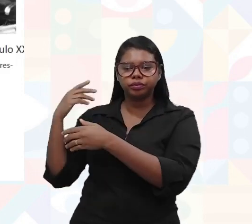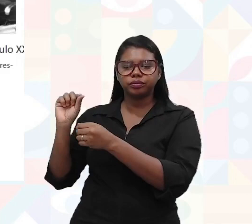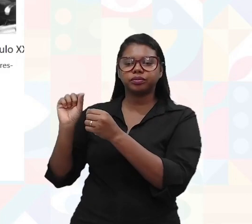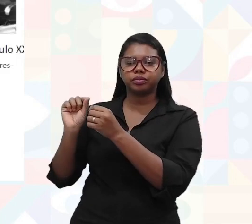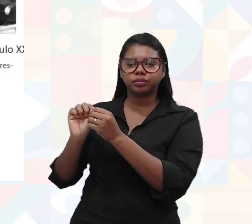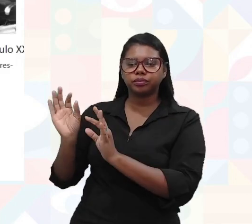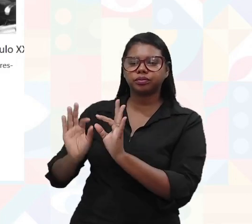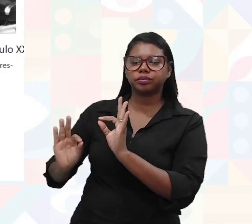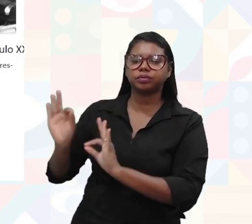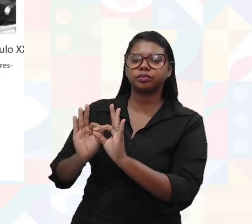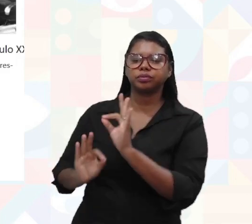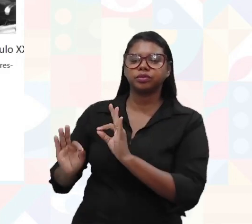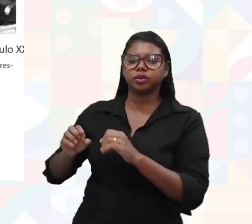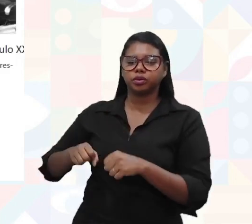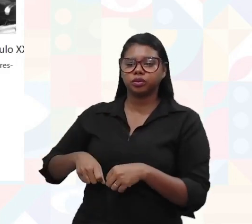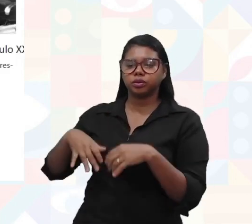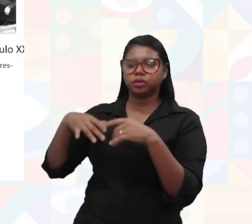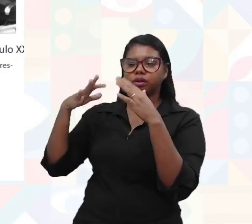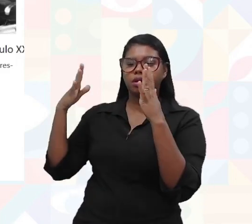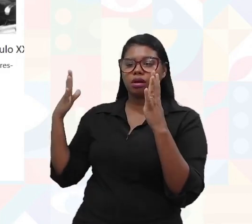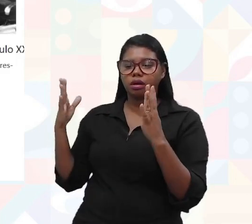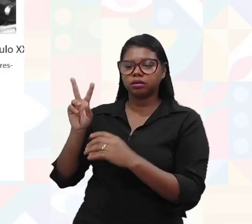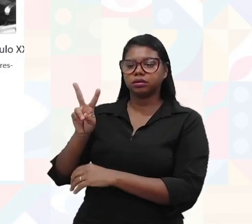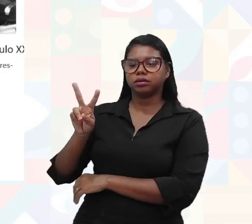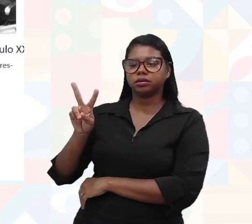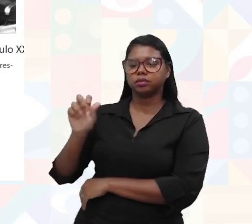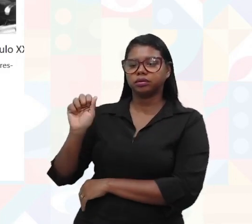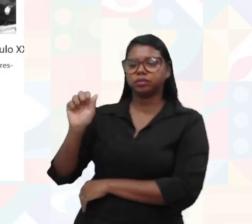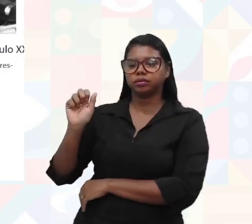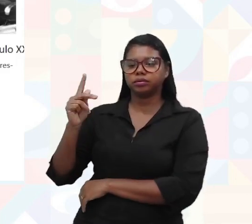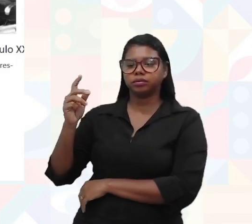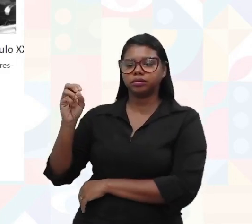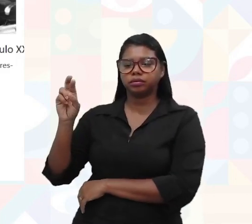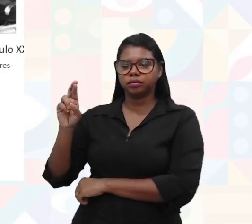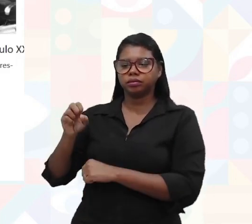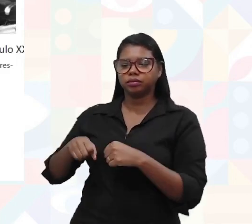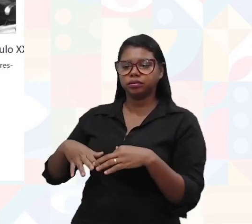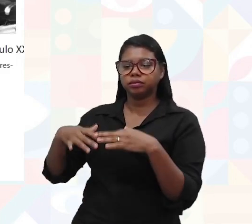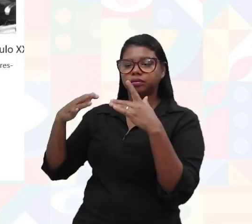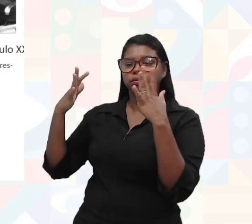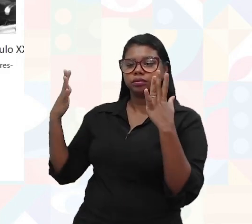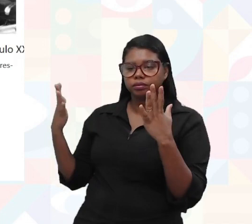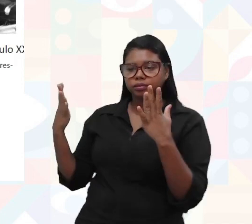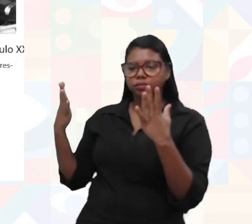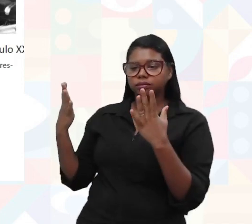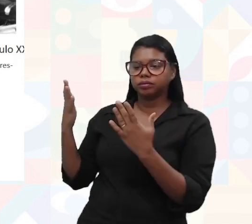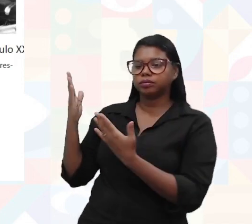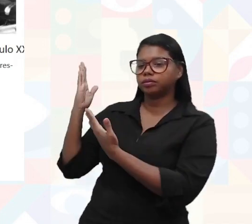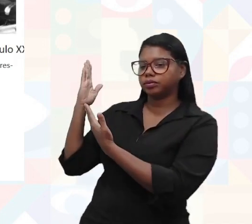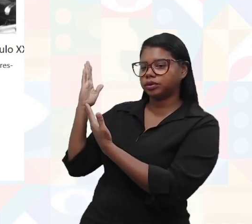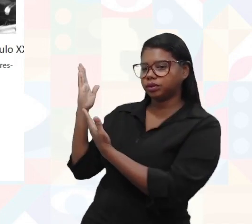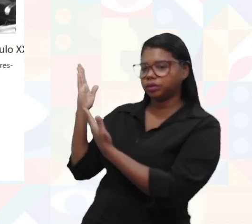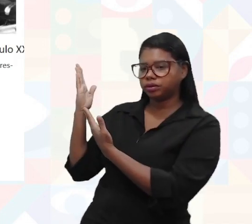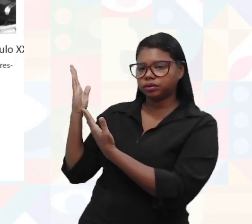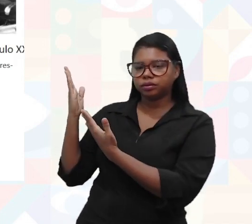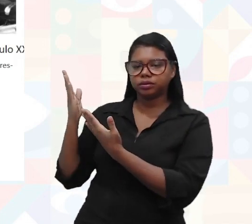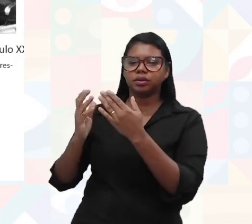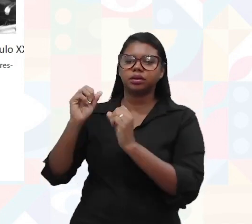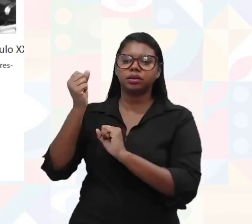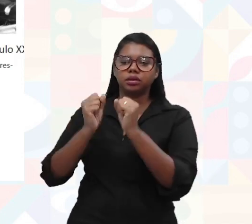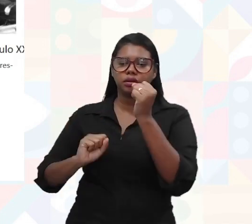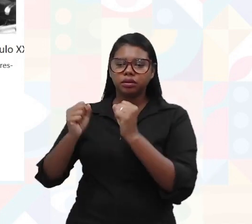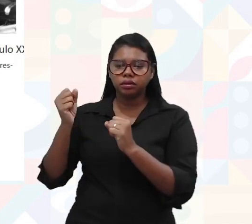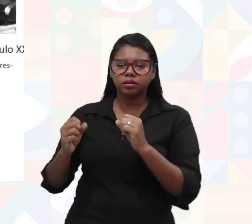todas principalmente a vapor, né? Movidas a vapor. A gente tem a figura da fábrica, da indústria propriamente dita, que nessa